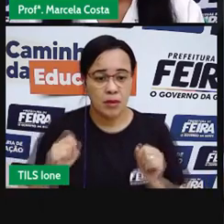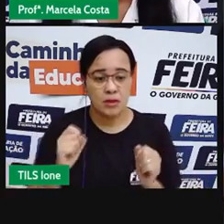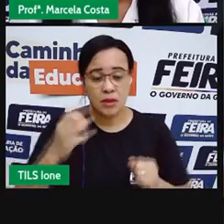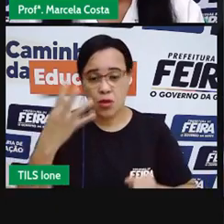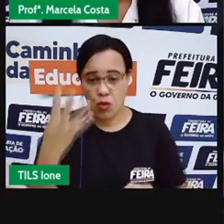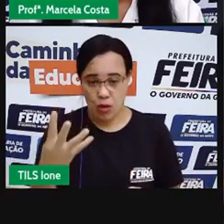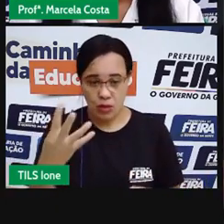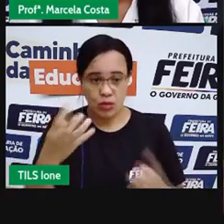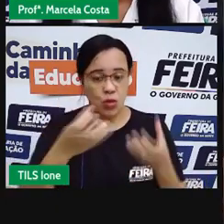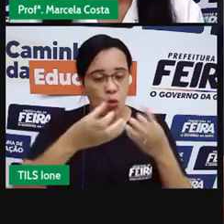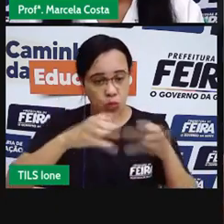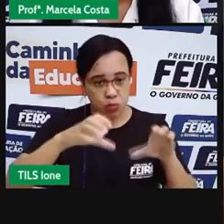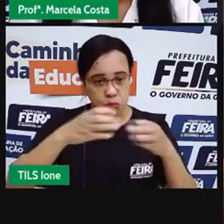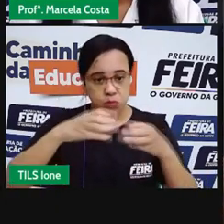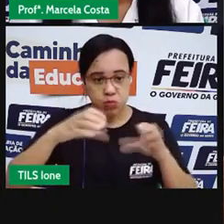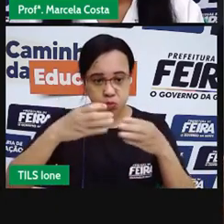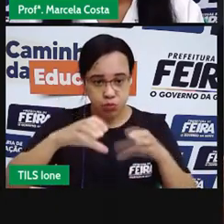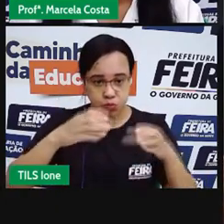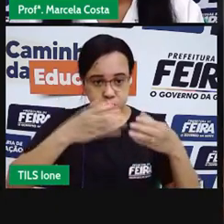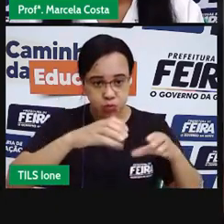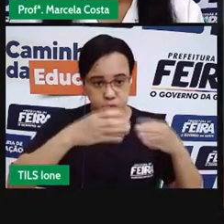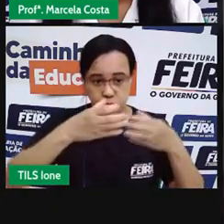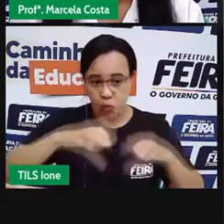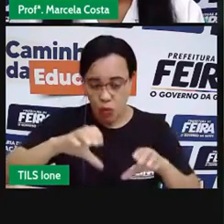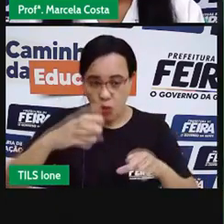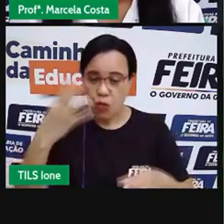bota quatro,